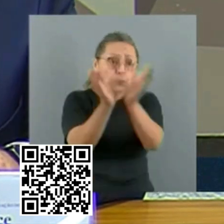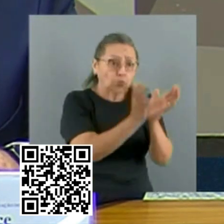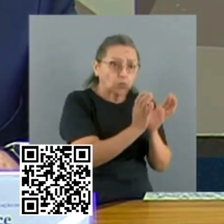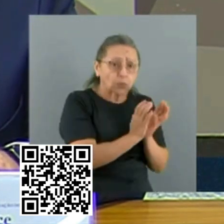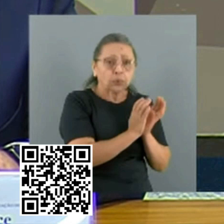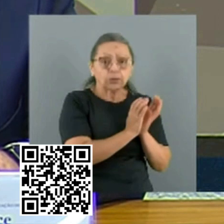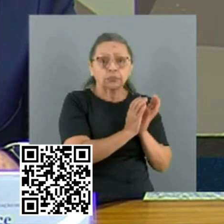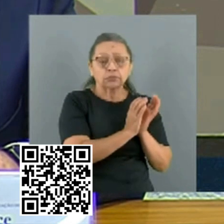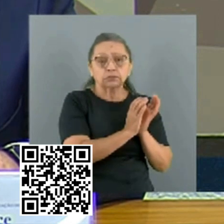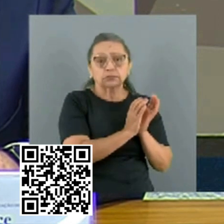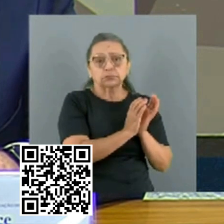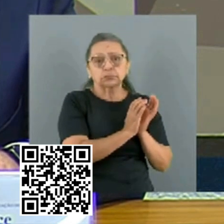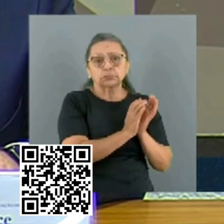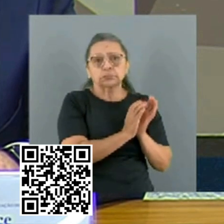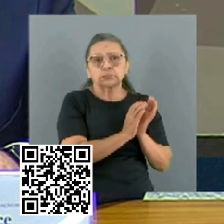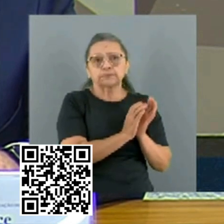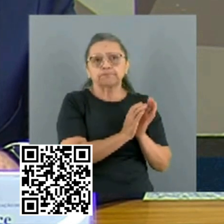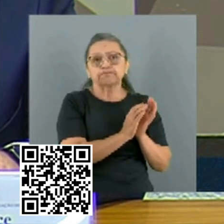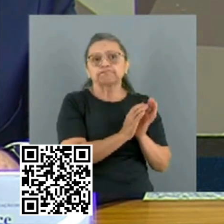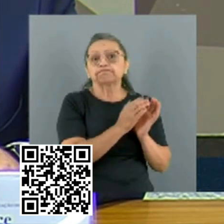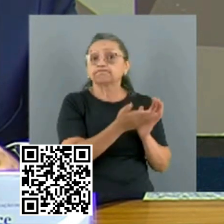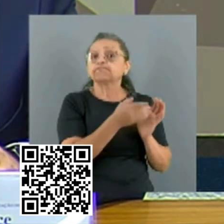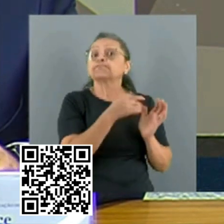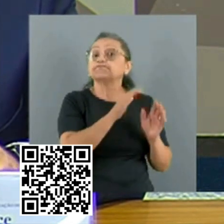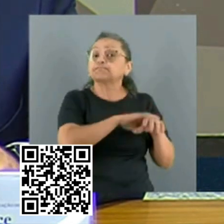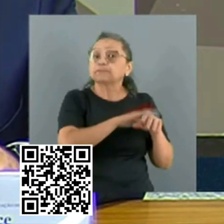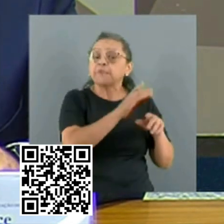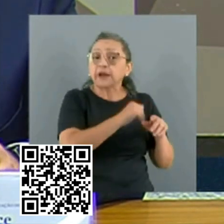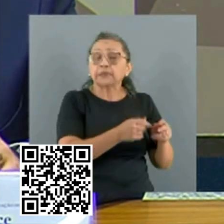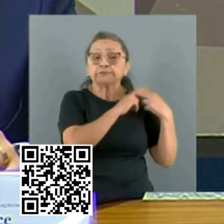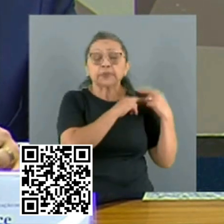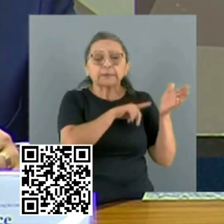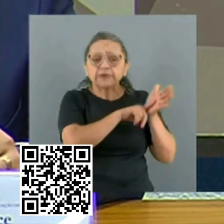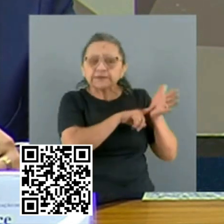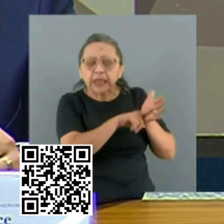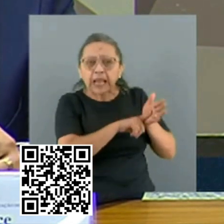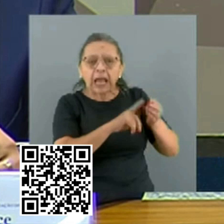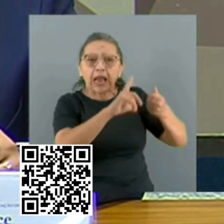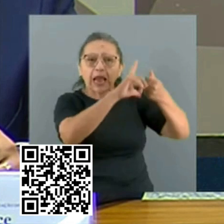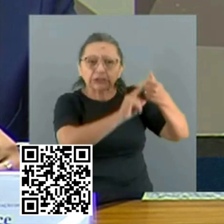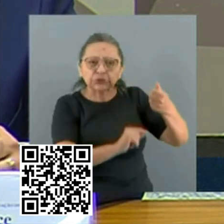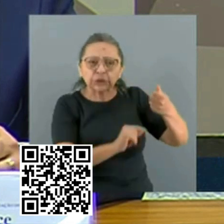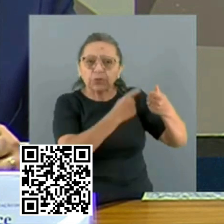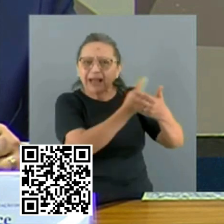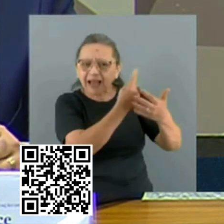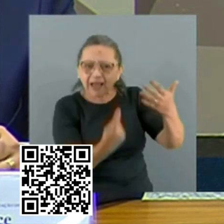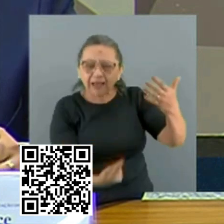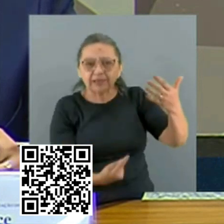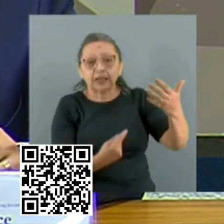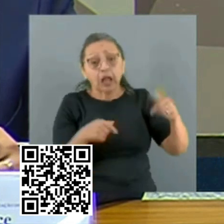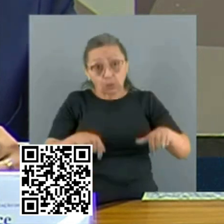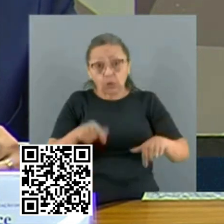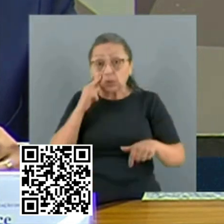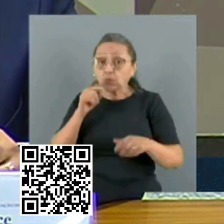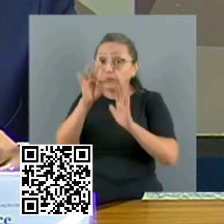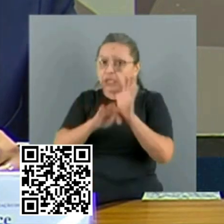trabalho é verificar artigo por artigo, né, o que com a redação